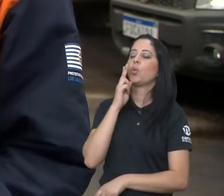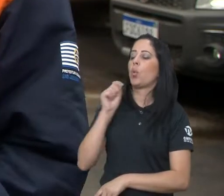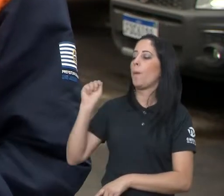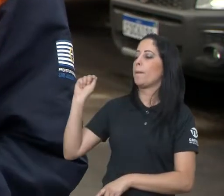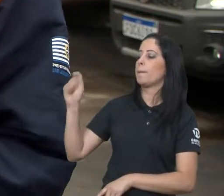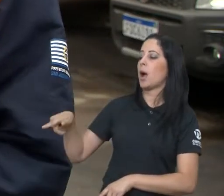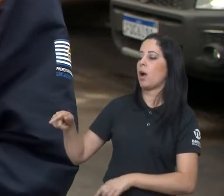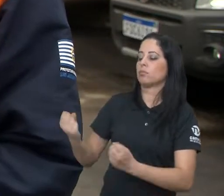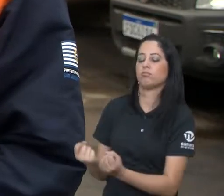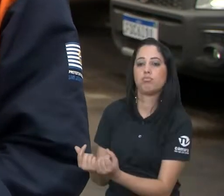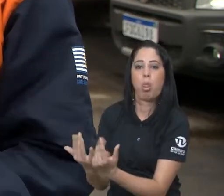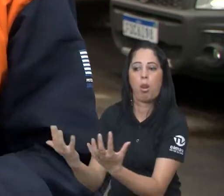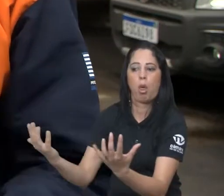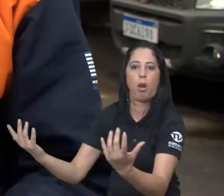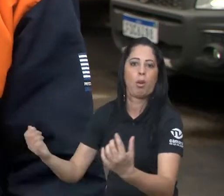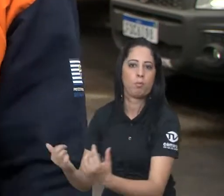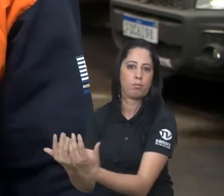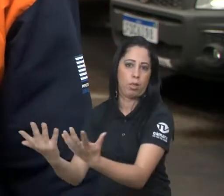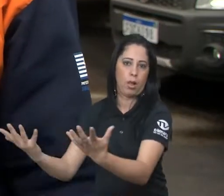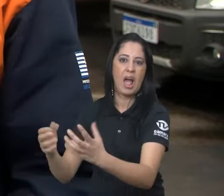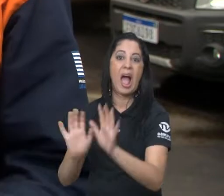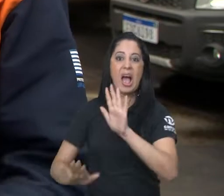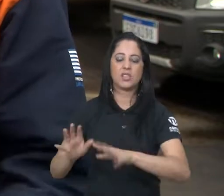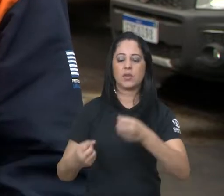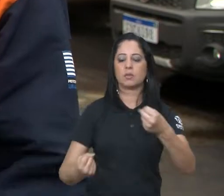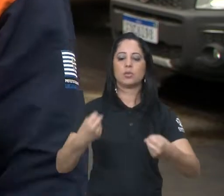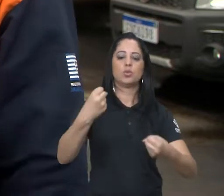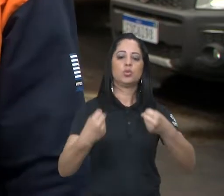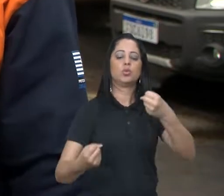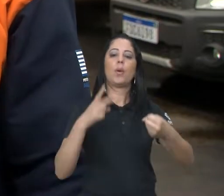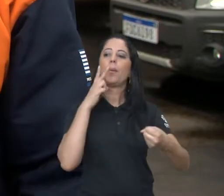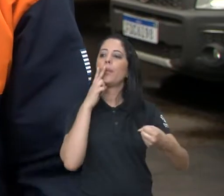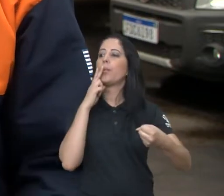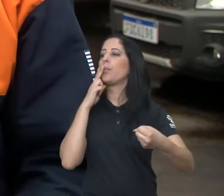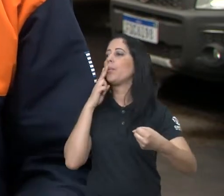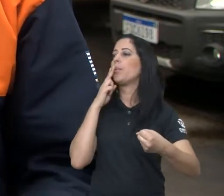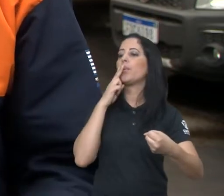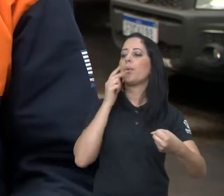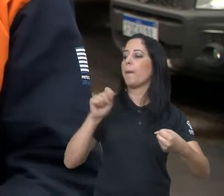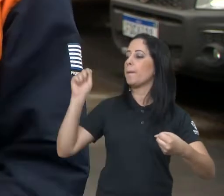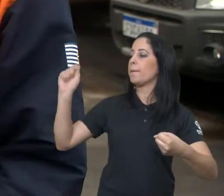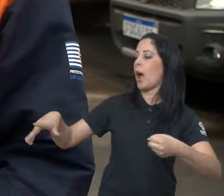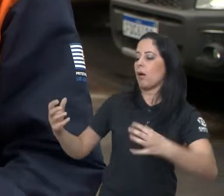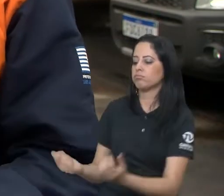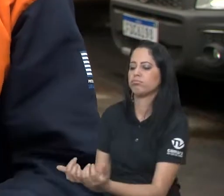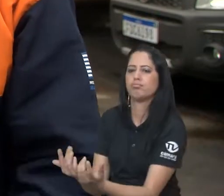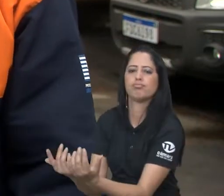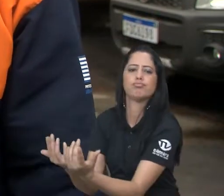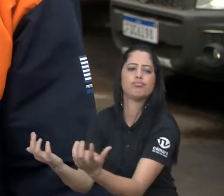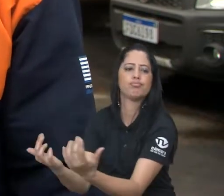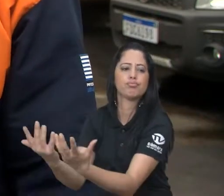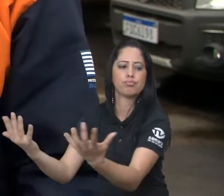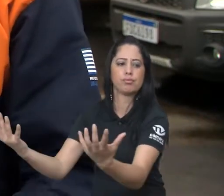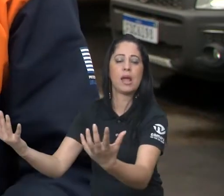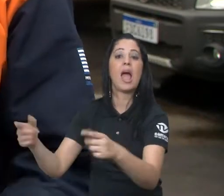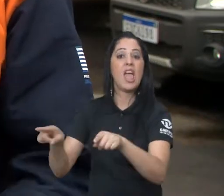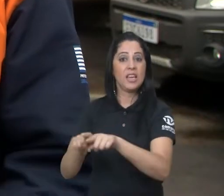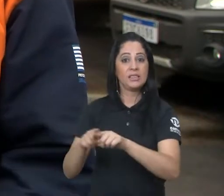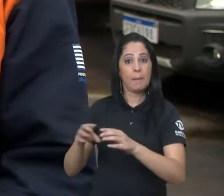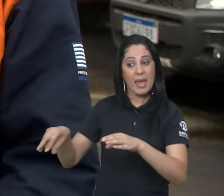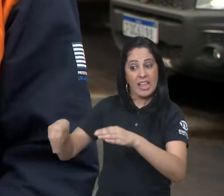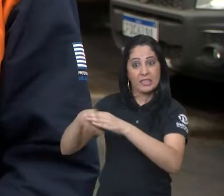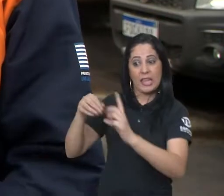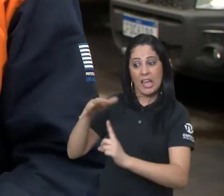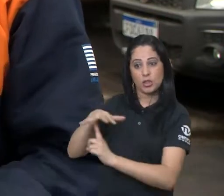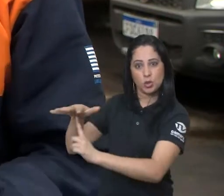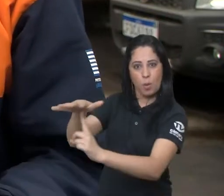vezes pela bita de cigarro, que são jogadas de dentro de veículos, áreas de parques, de reservas, que aí já